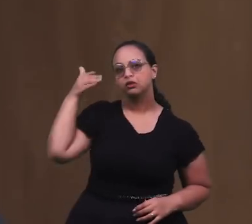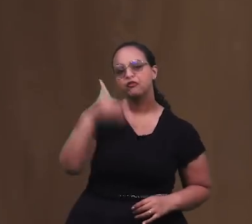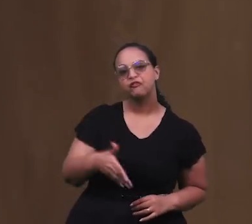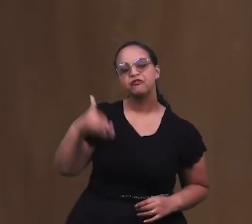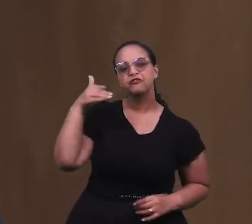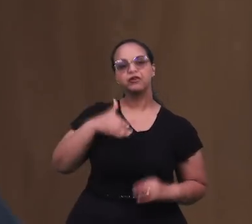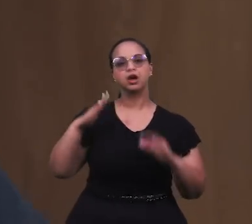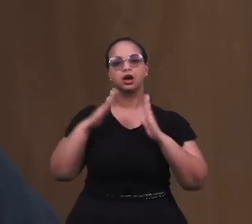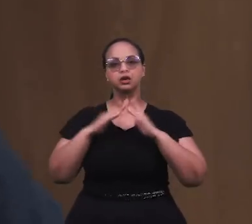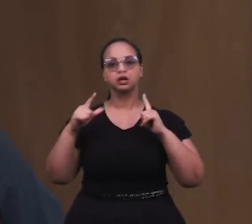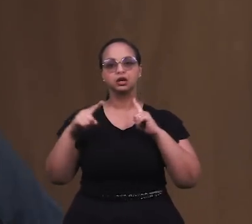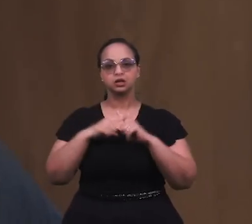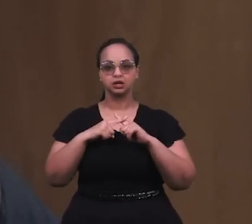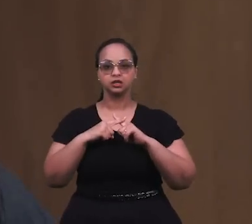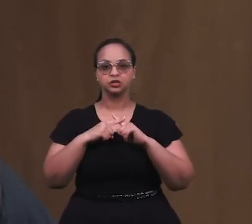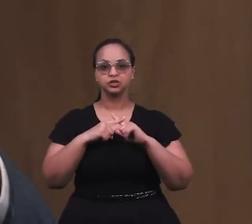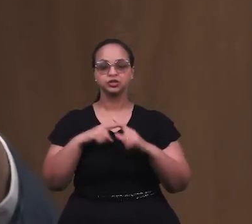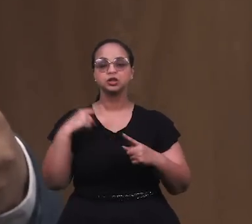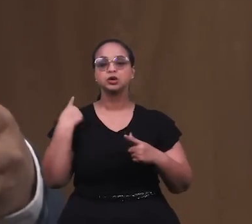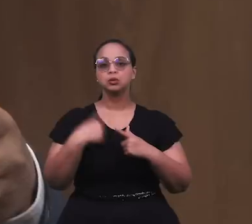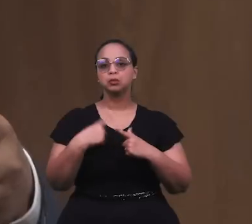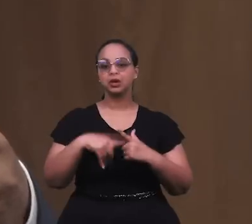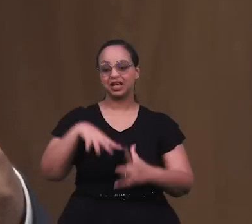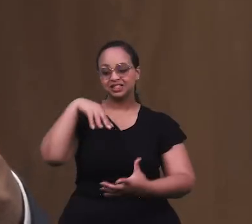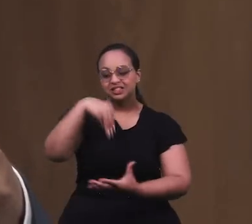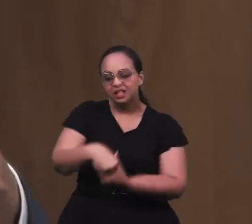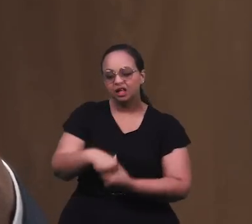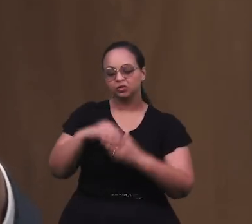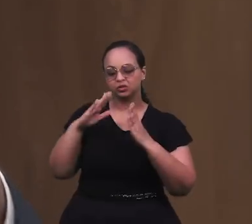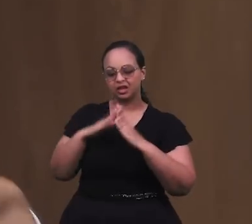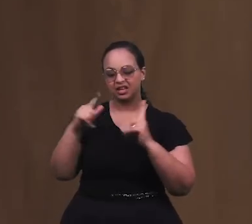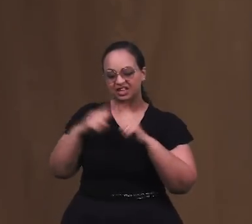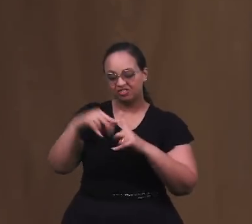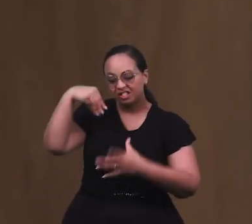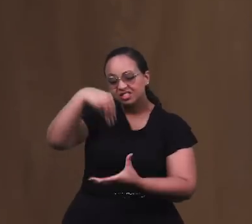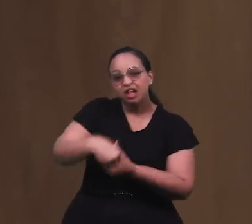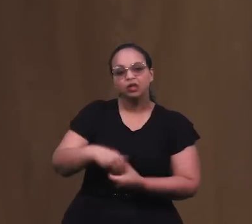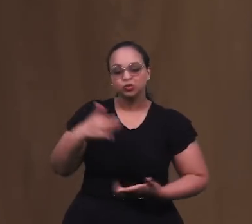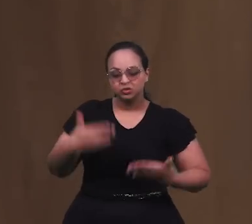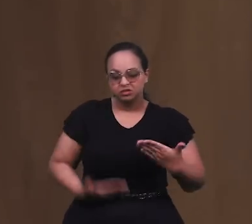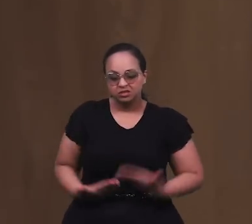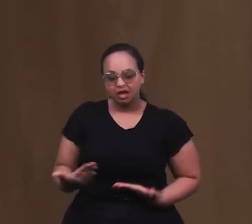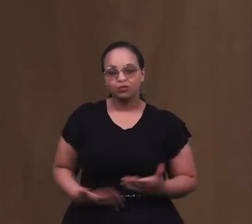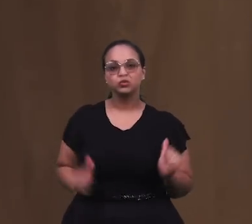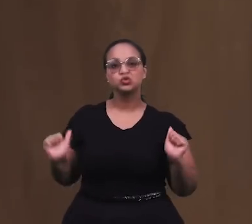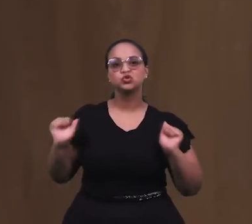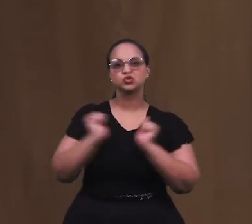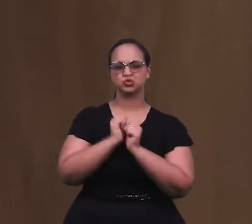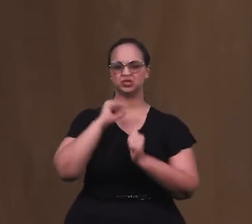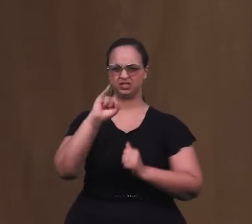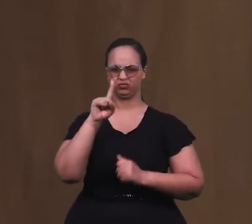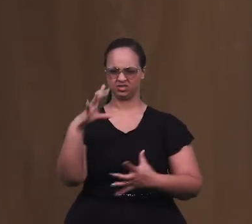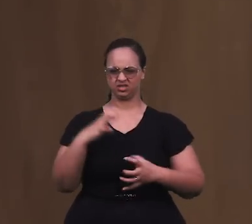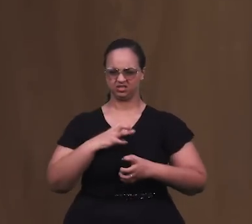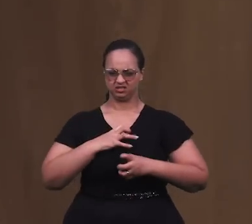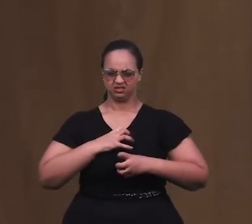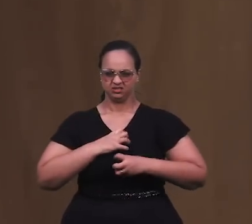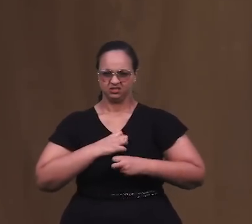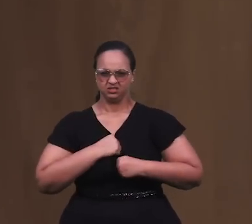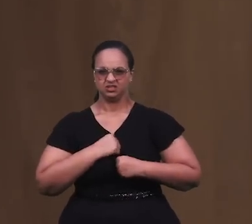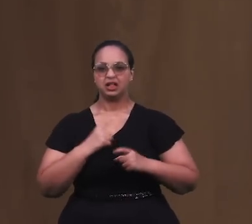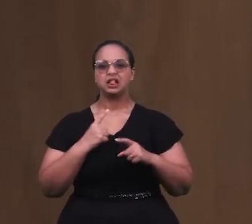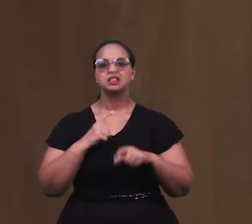se expor à operação do Espírito Santo no meio da igreja. Qual é o perigo quando nós temos uma mágoa? Quando nós